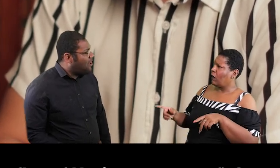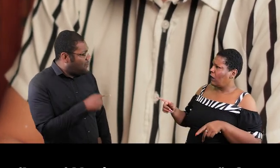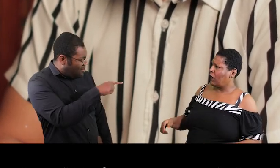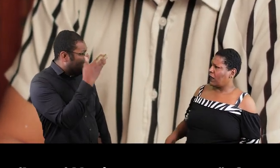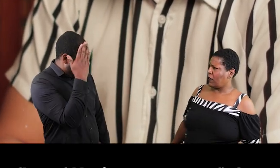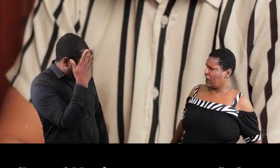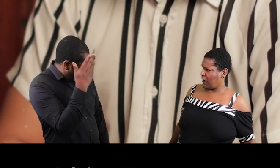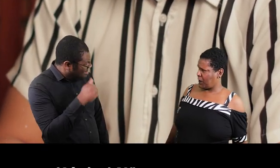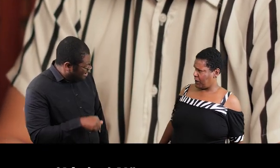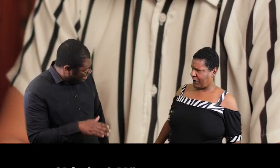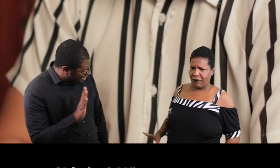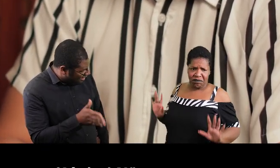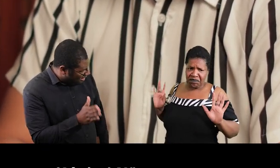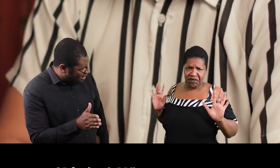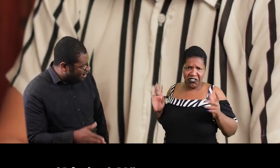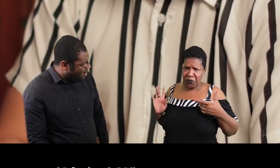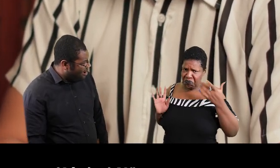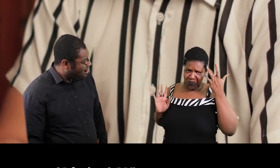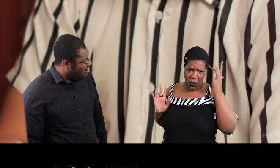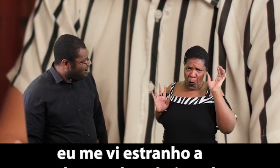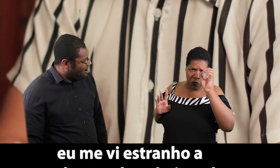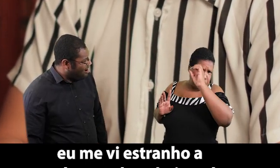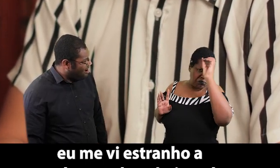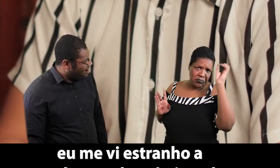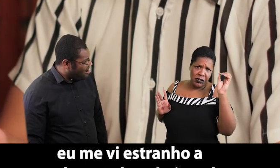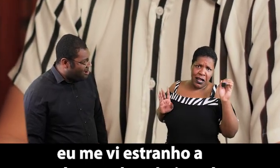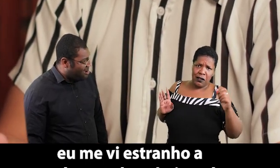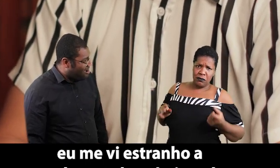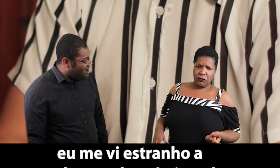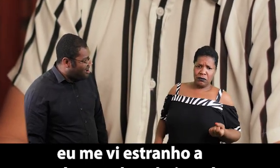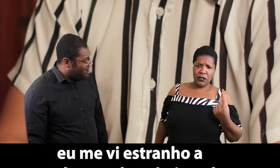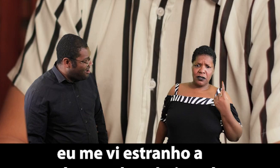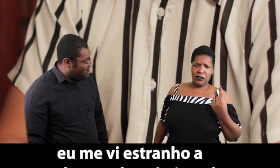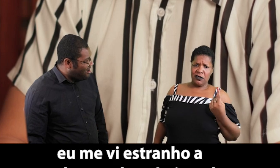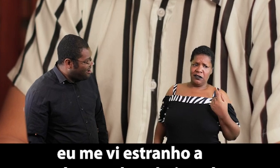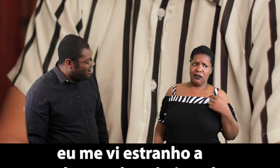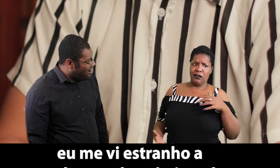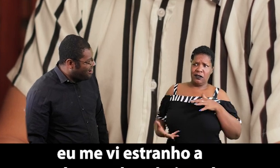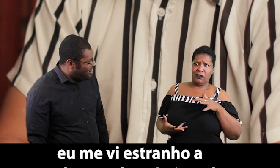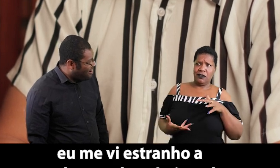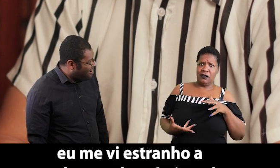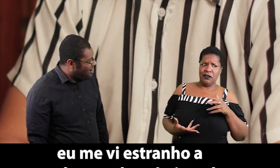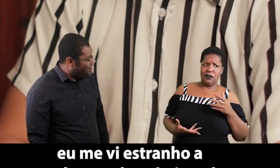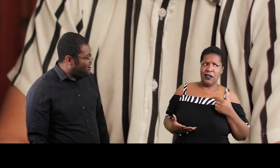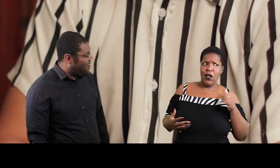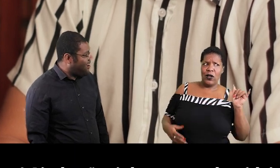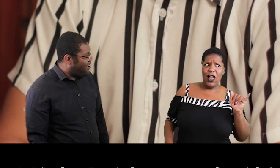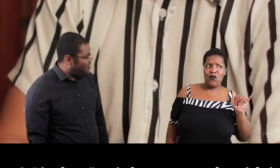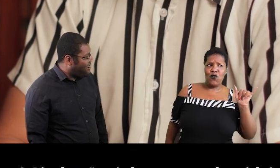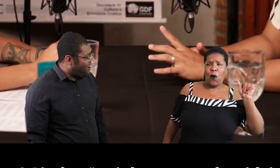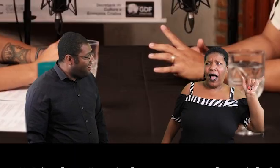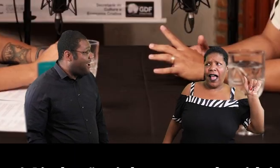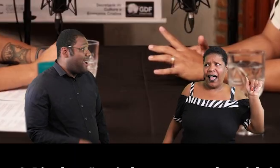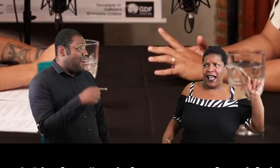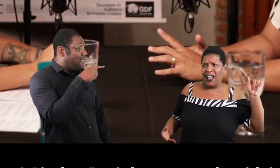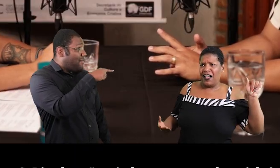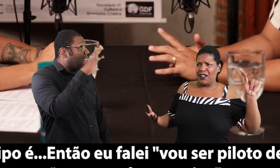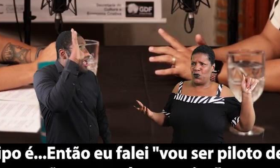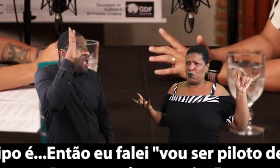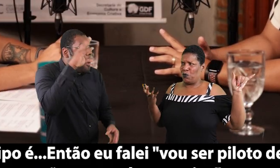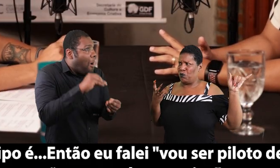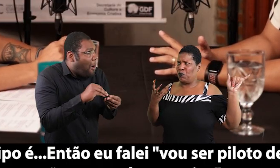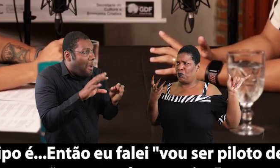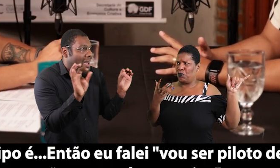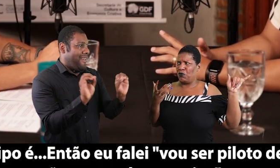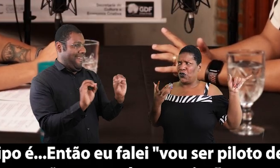não? Não, porque eu me vi estranho naquele mundo, né? Tipo, Ainda não tinha comprado a ideia. ainda